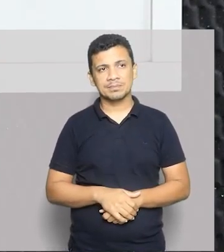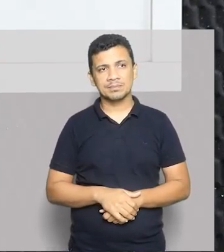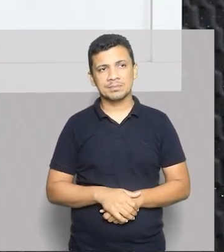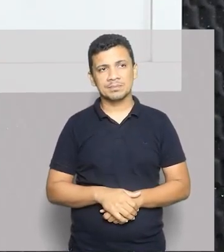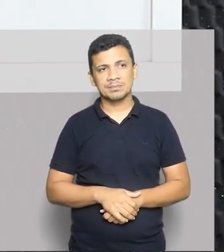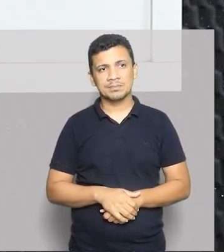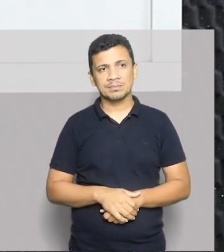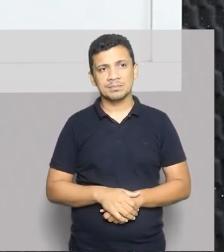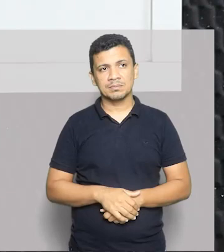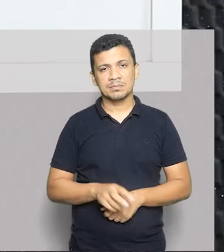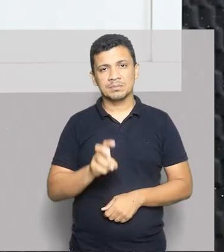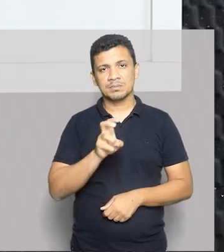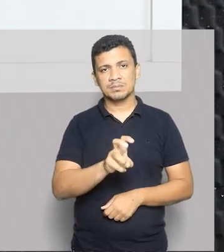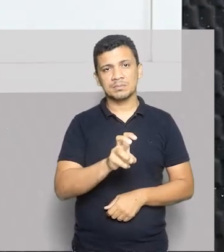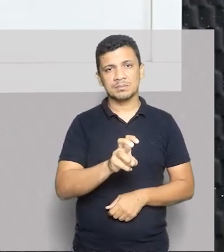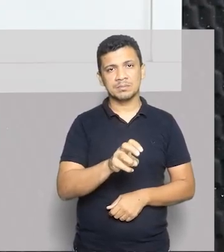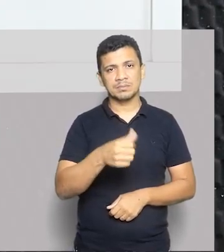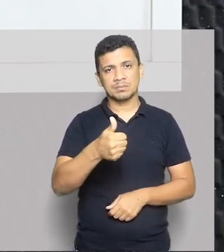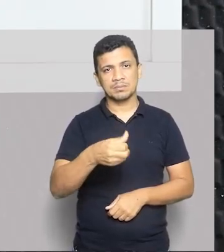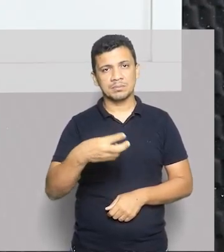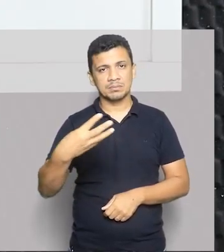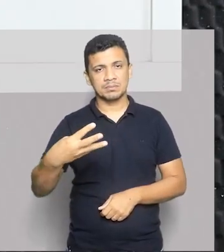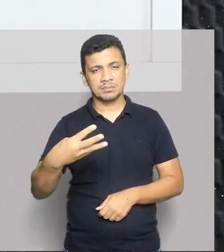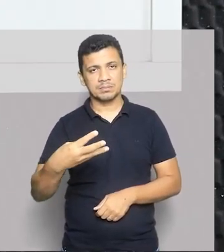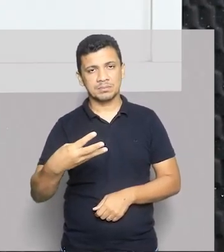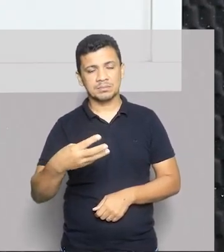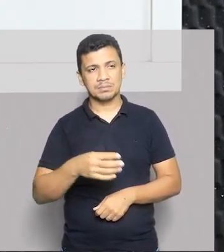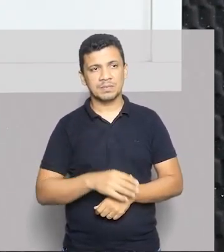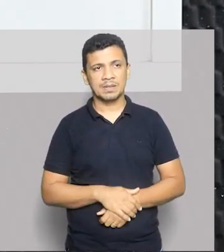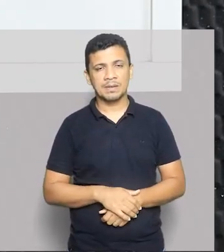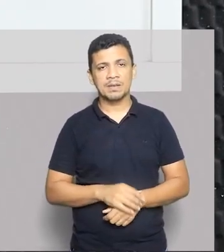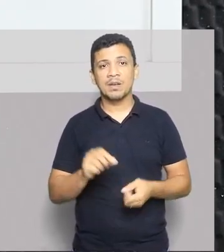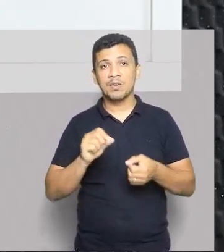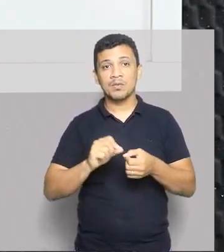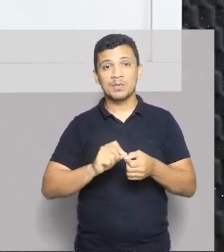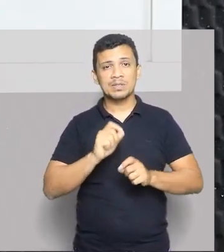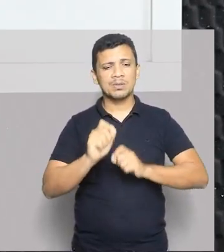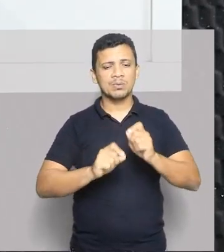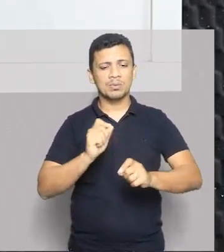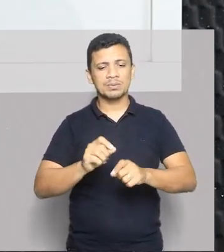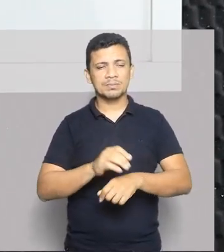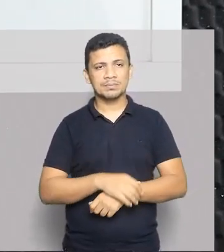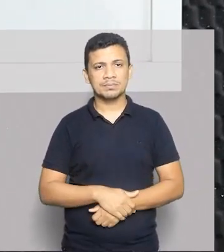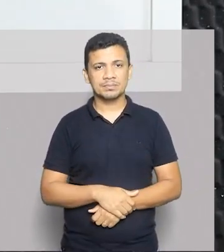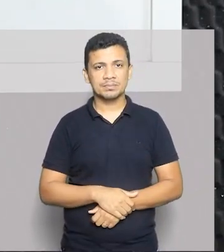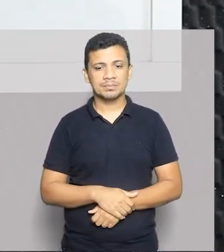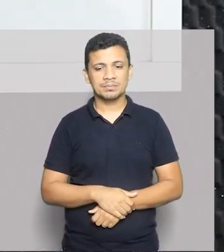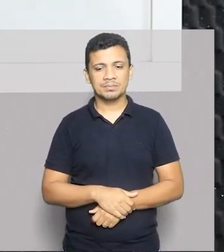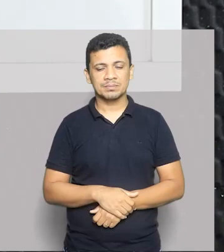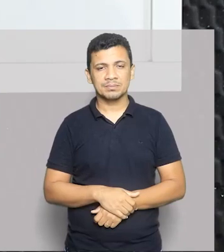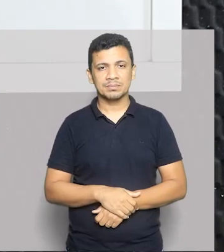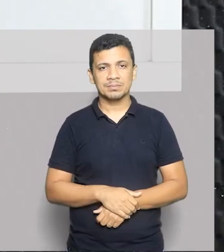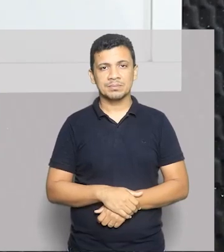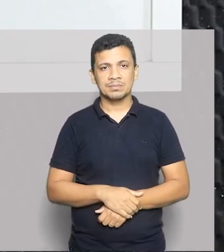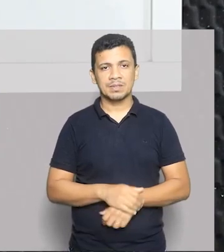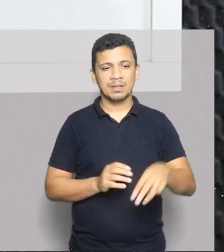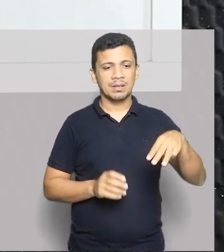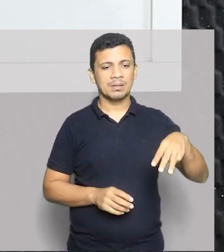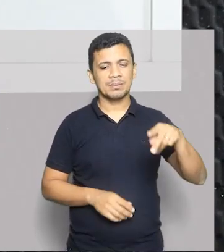E aqui você tem 513, certo? Então, o que a gente vai fazer? Essa média ponderada